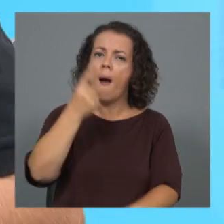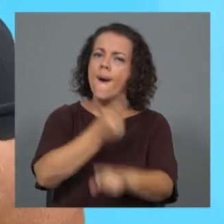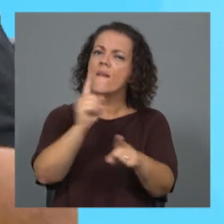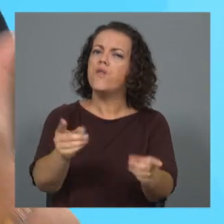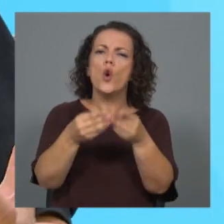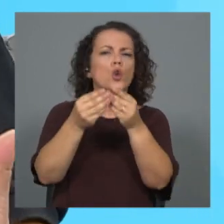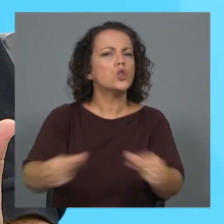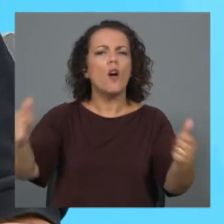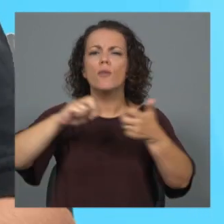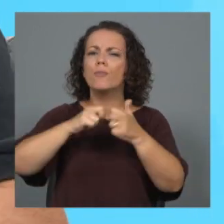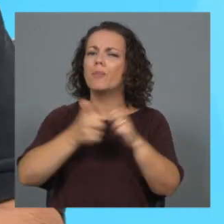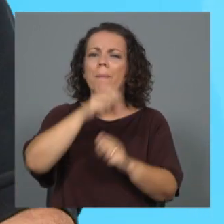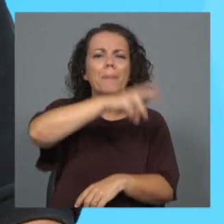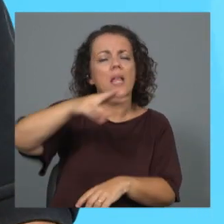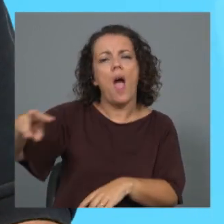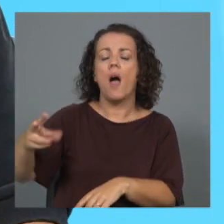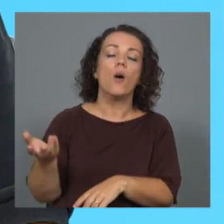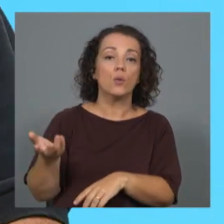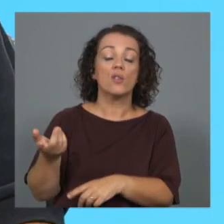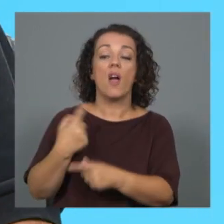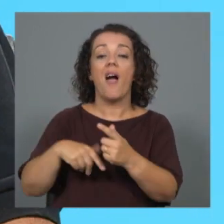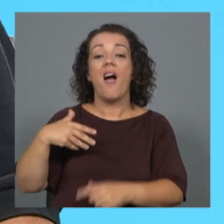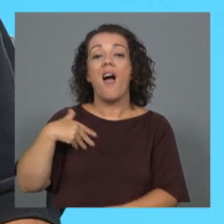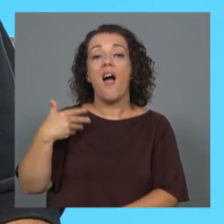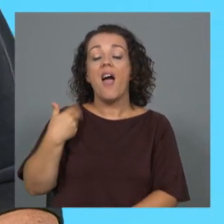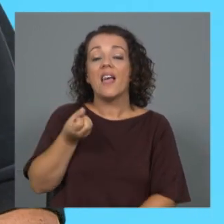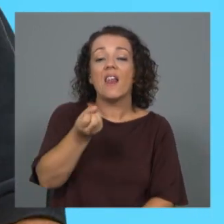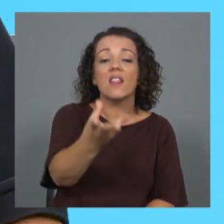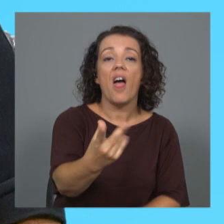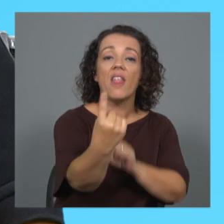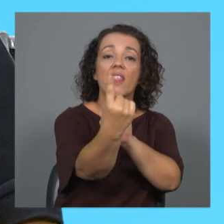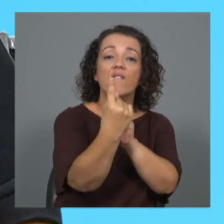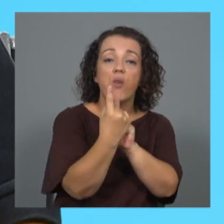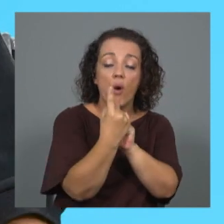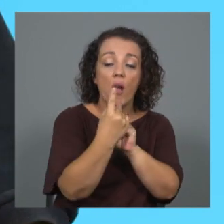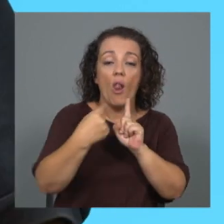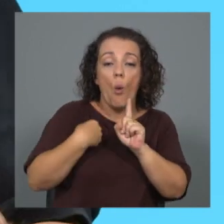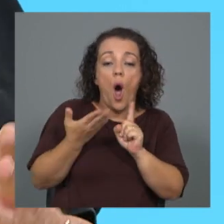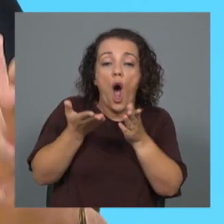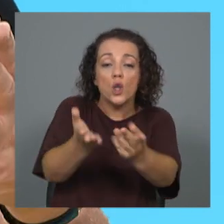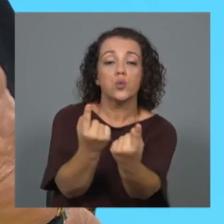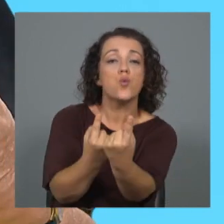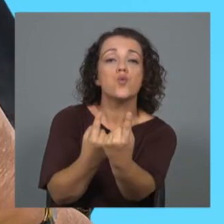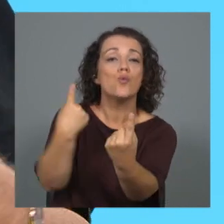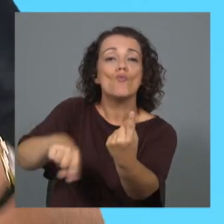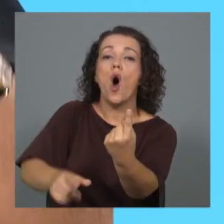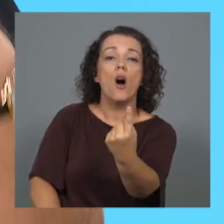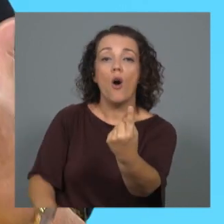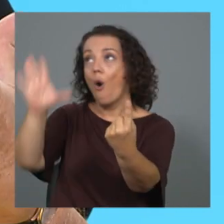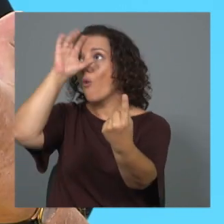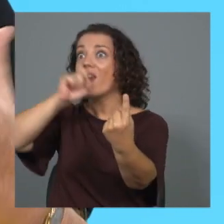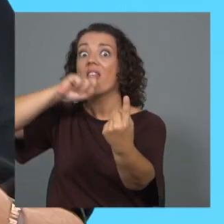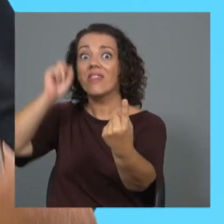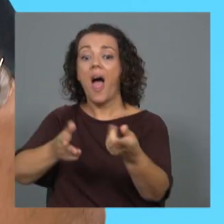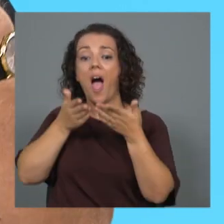o problema de milhões de pessoas, ao passo que na caridade interpessoal e individual resolve o problema de um, não é? Bom, portanto, rezar